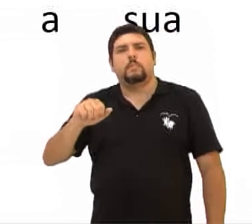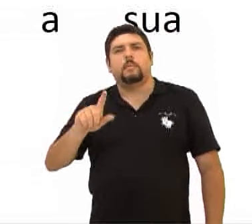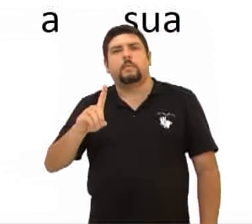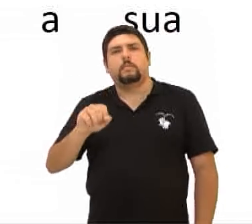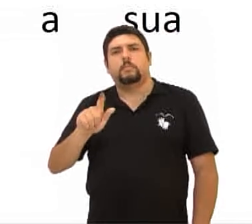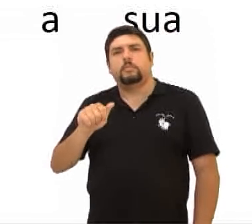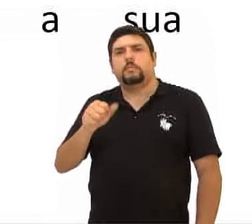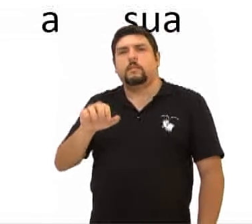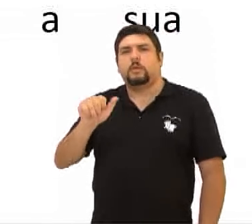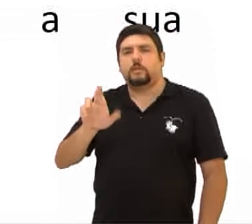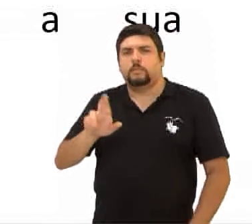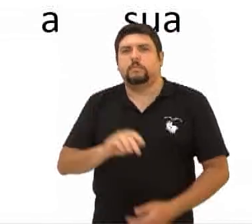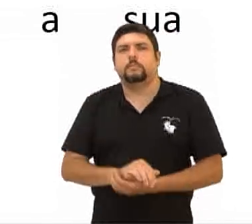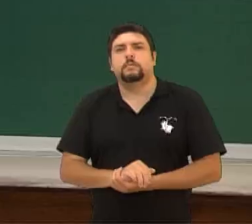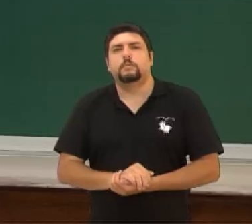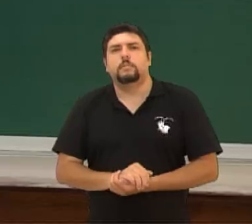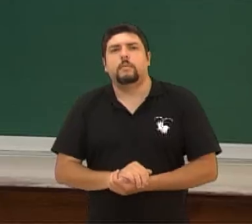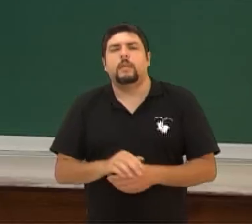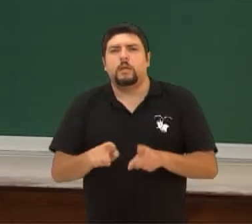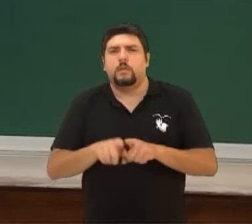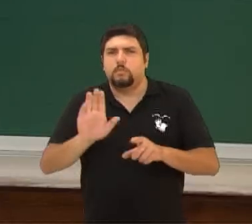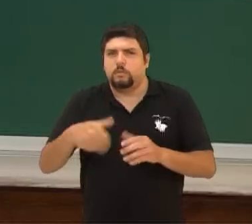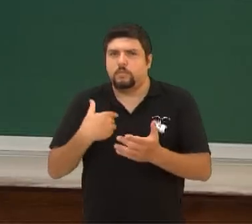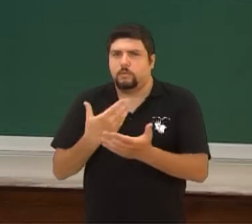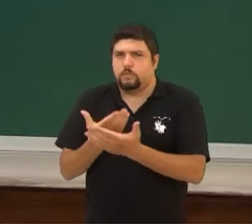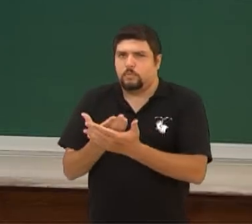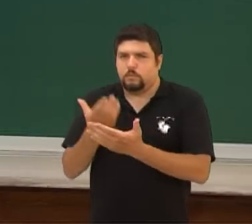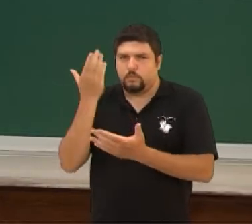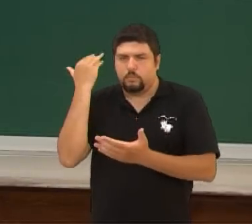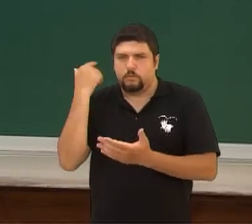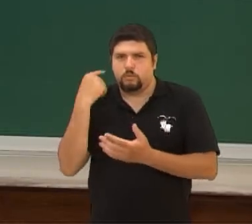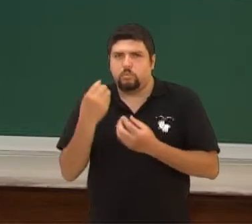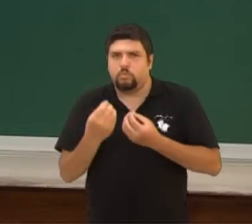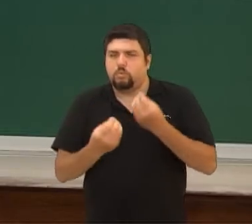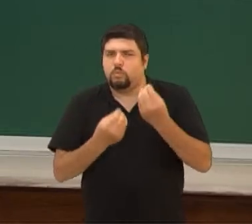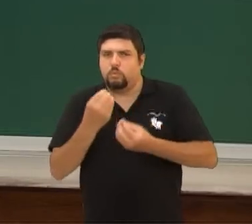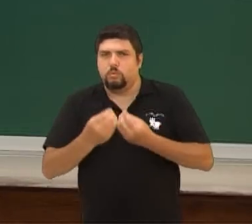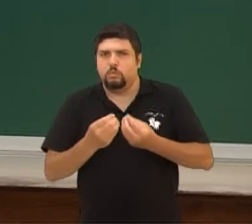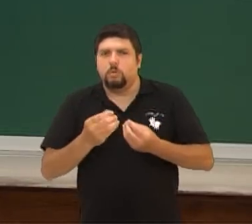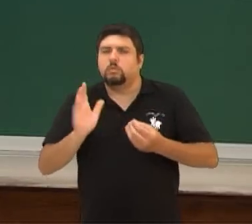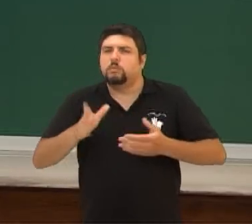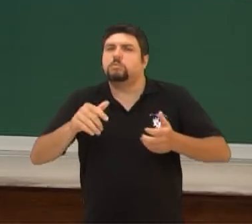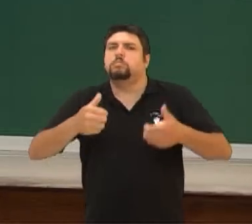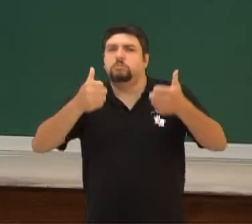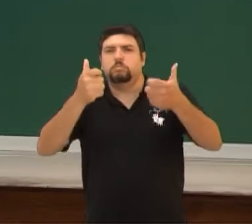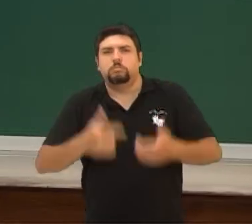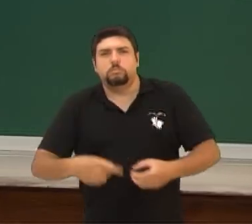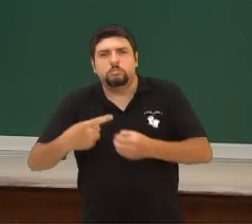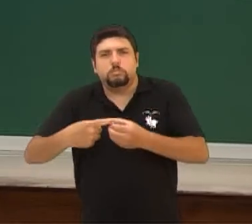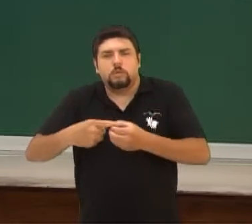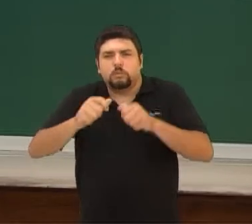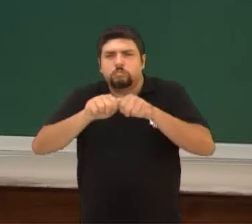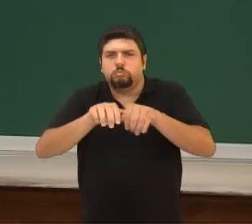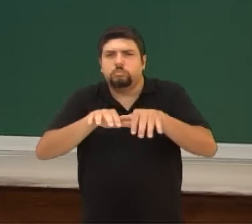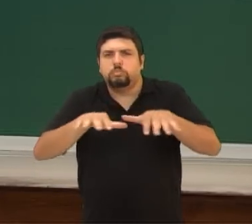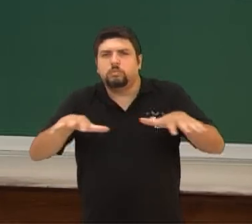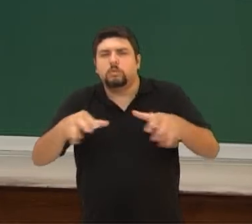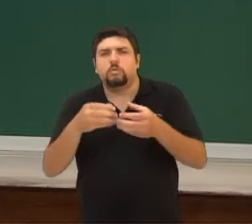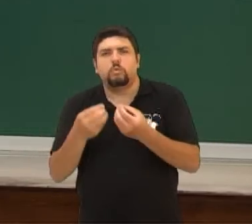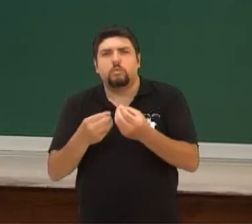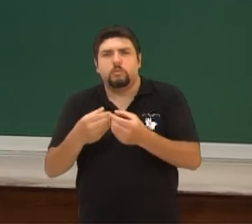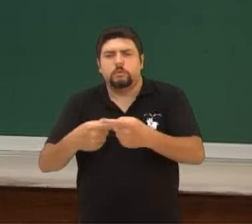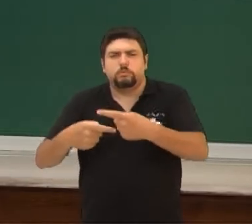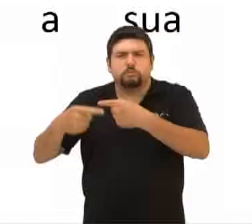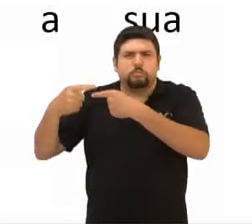Então, a gente já viu na aula anterior, né, numa visão geral, aí a urbanização na África, ela ocorreu, teve um início tímido